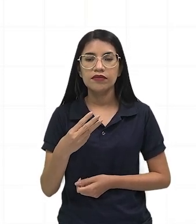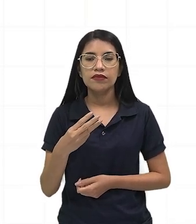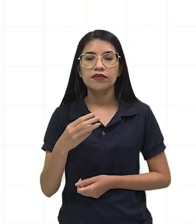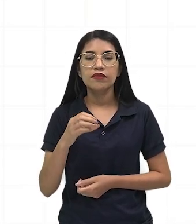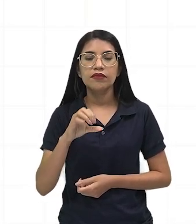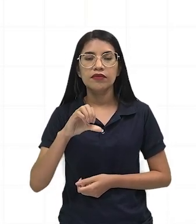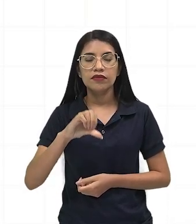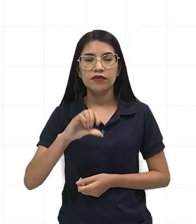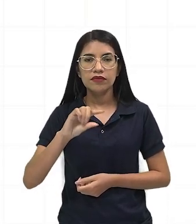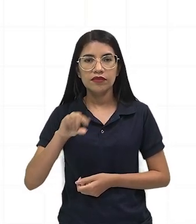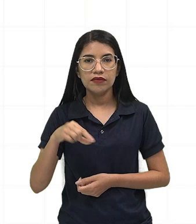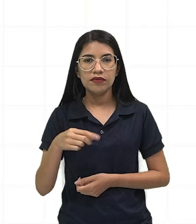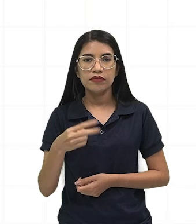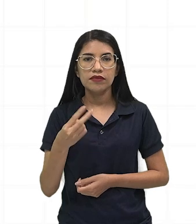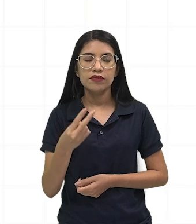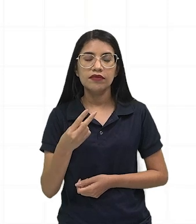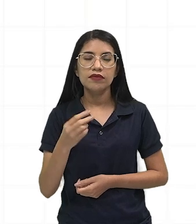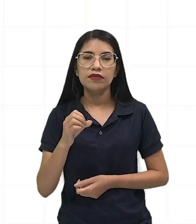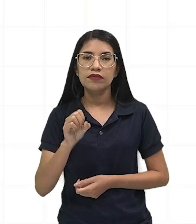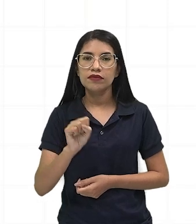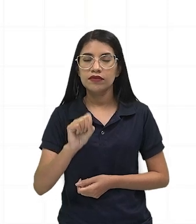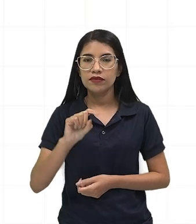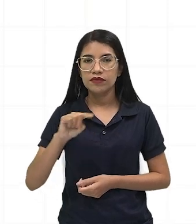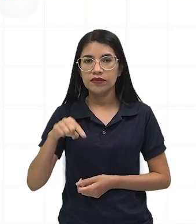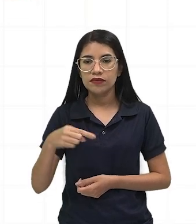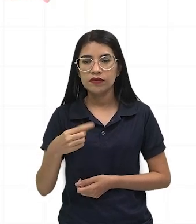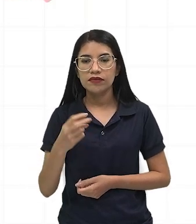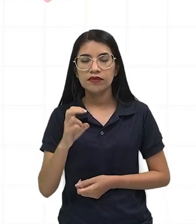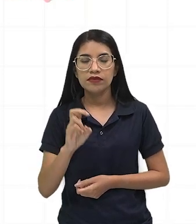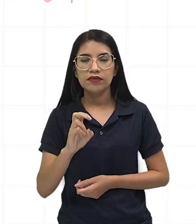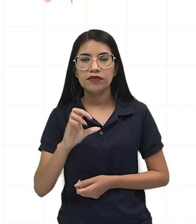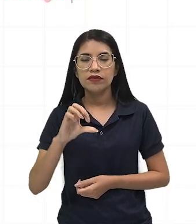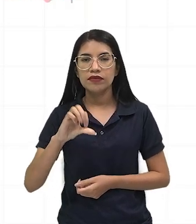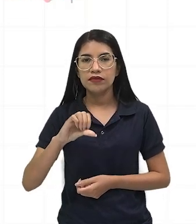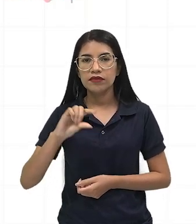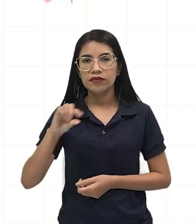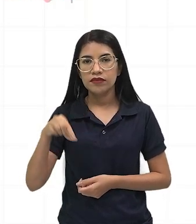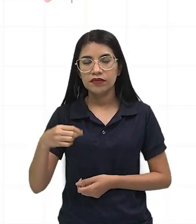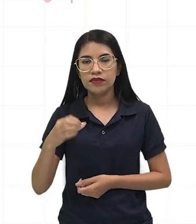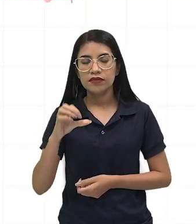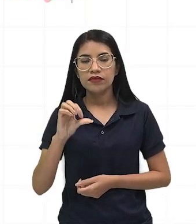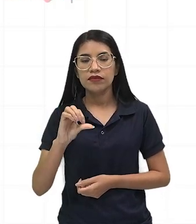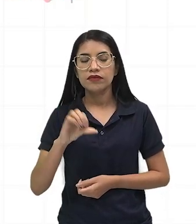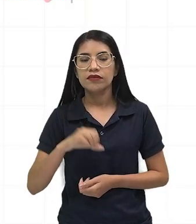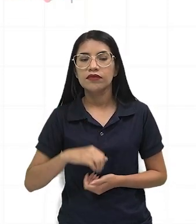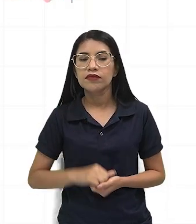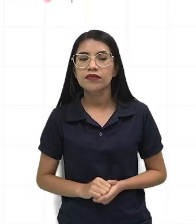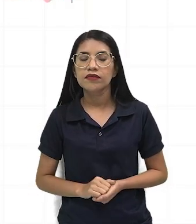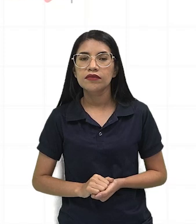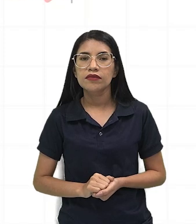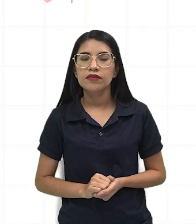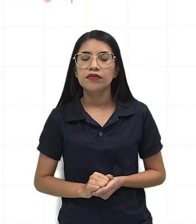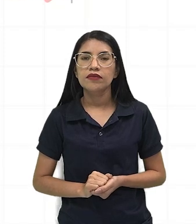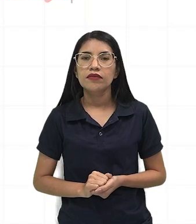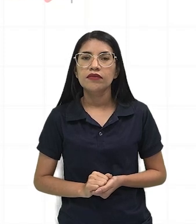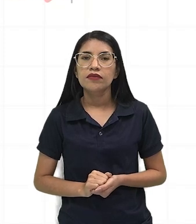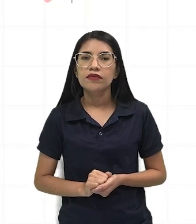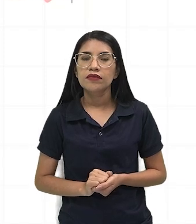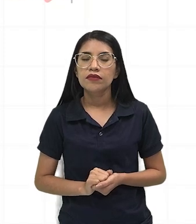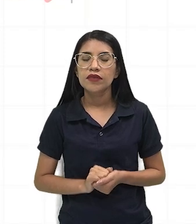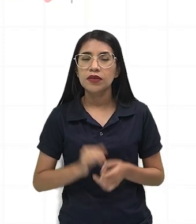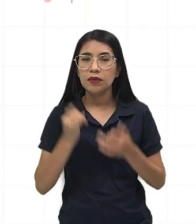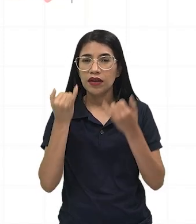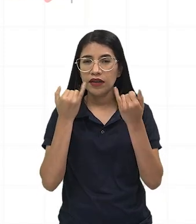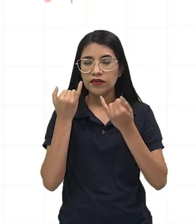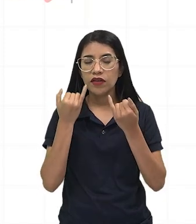8,3, 9,2, 8,5 e 9,9, olha. Com as informações